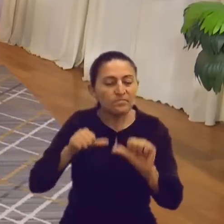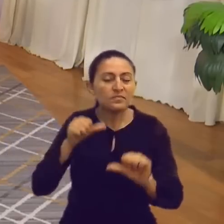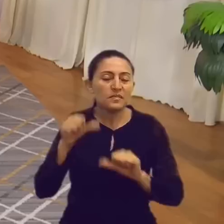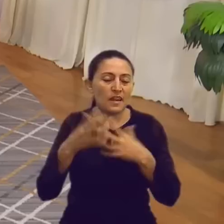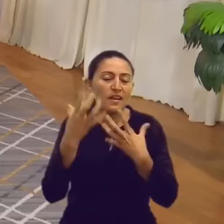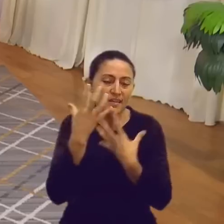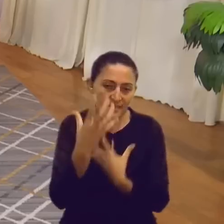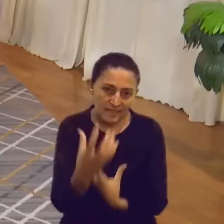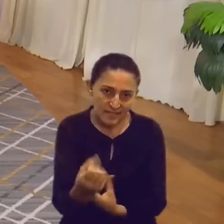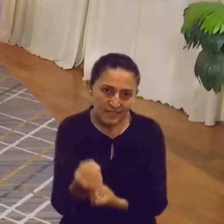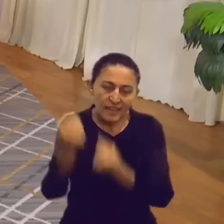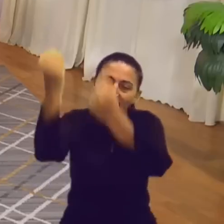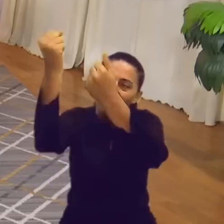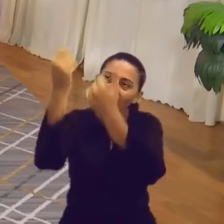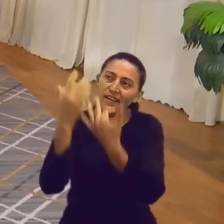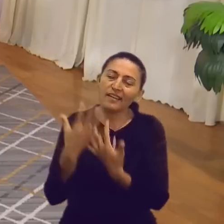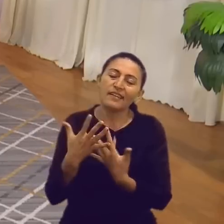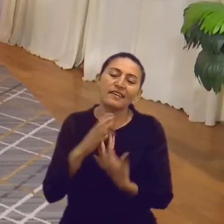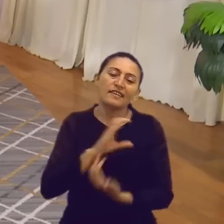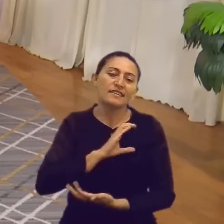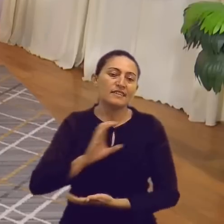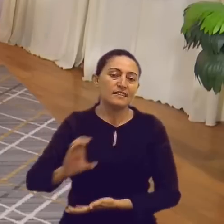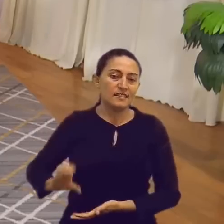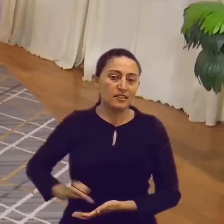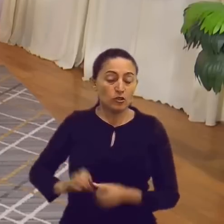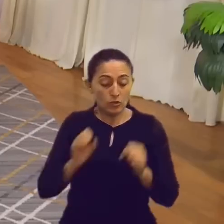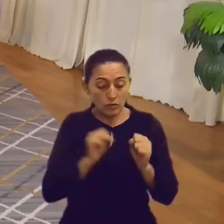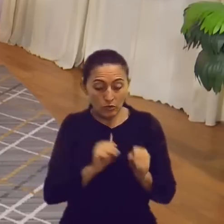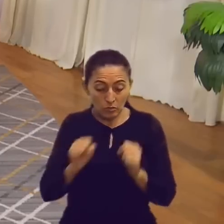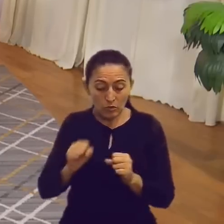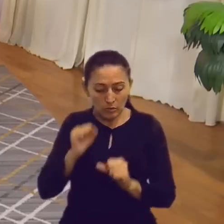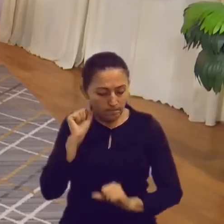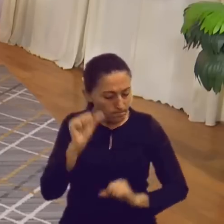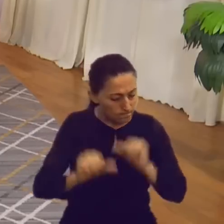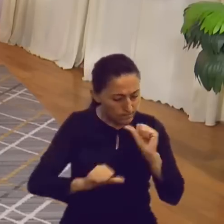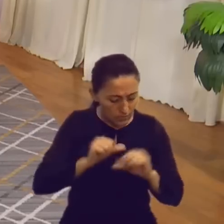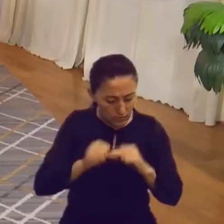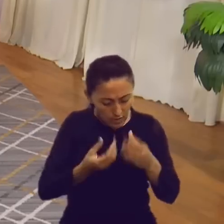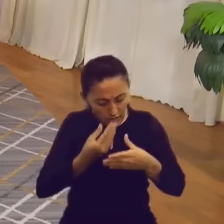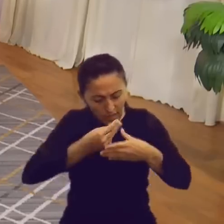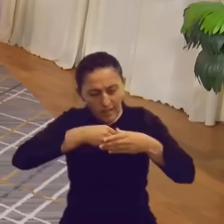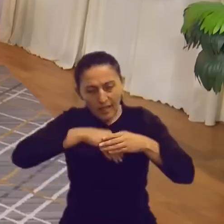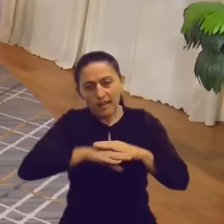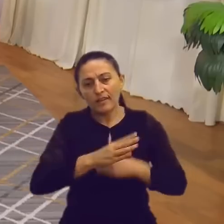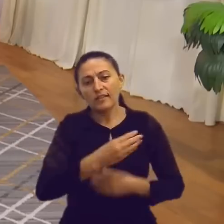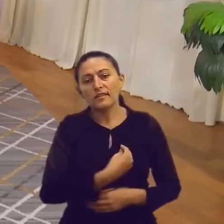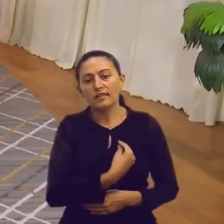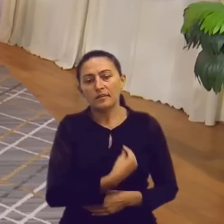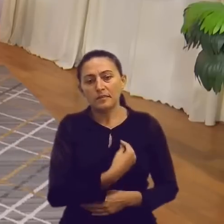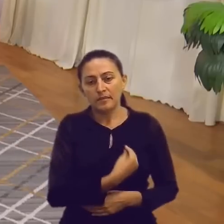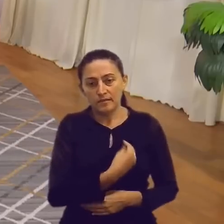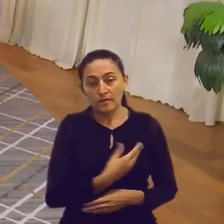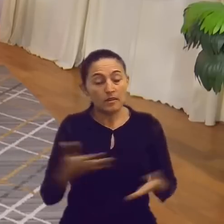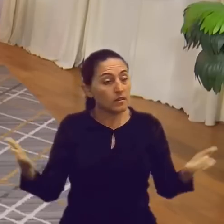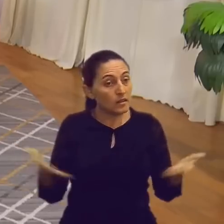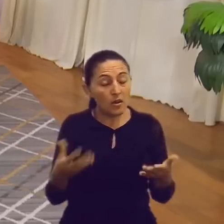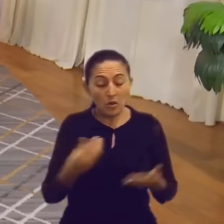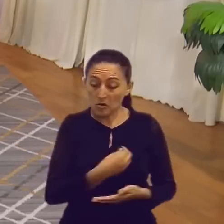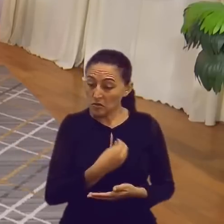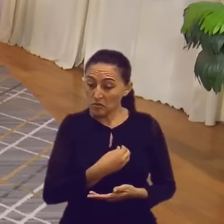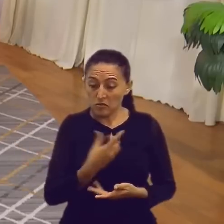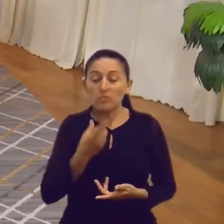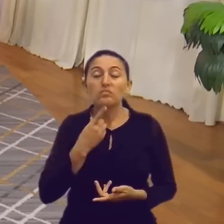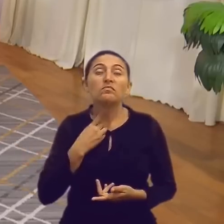aceitar a graça de Cristo, o seu poder transformador dentro de minha vida. E agora eu não vivo mais conforme a minha